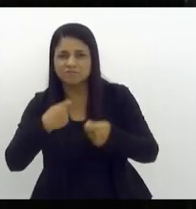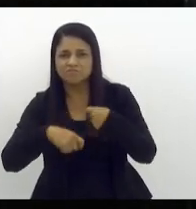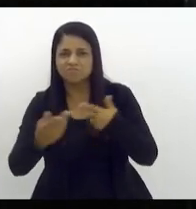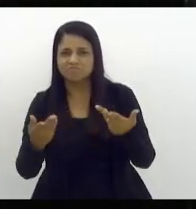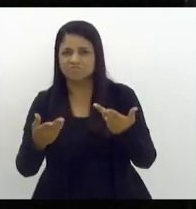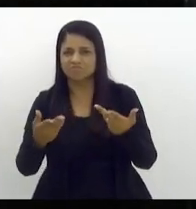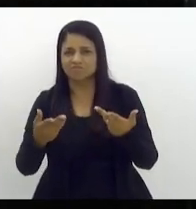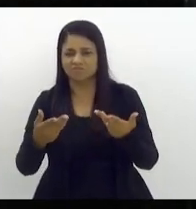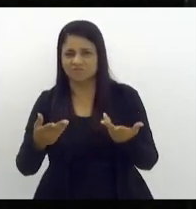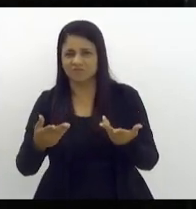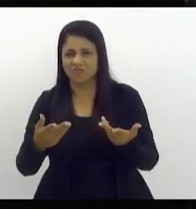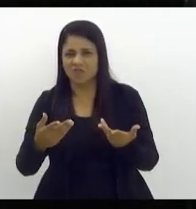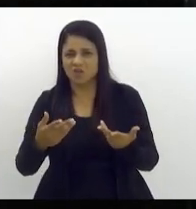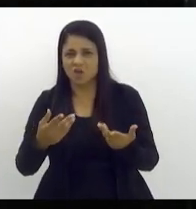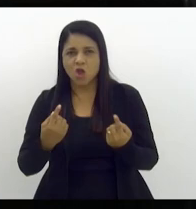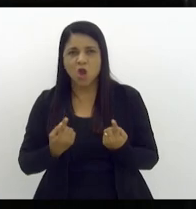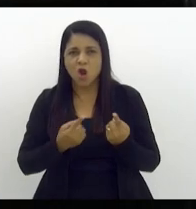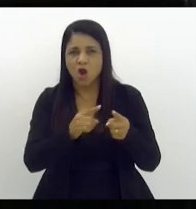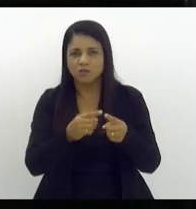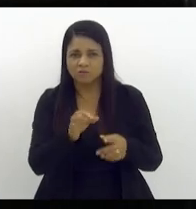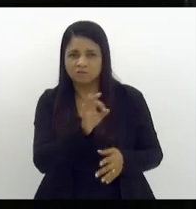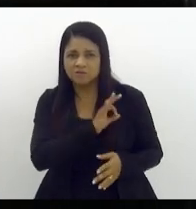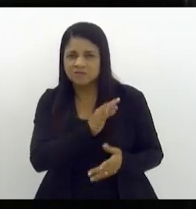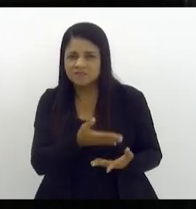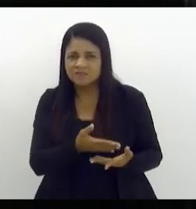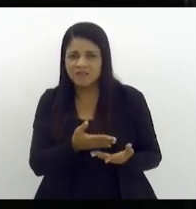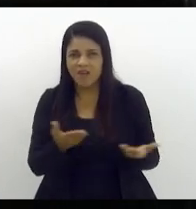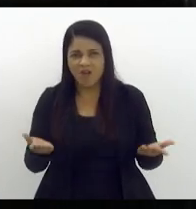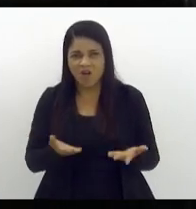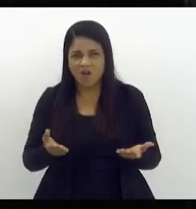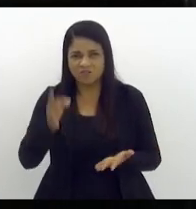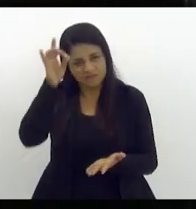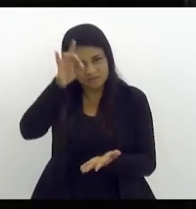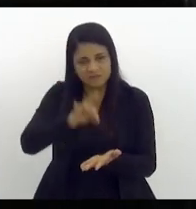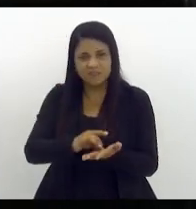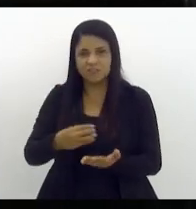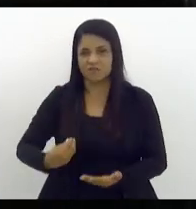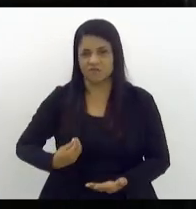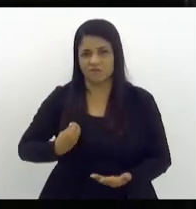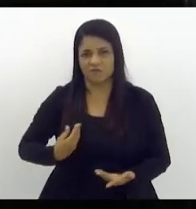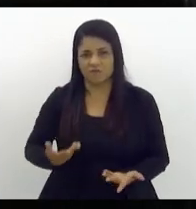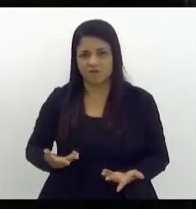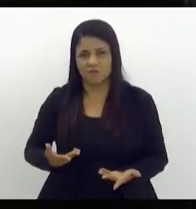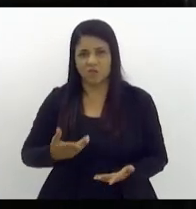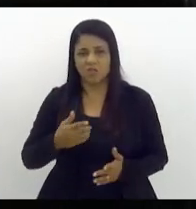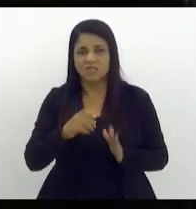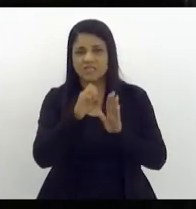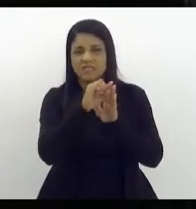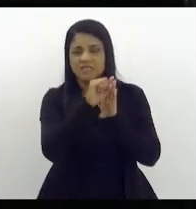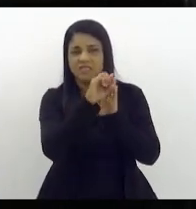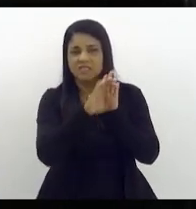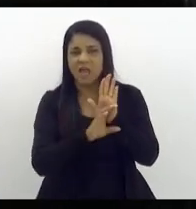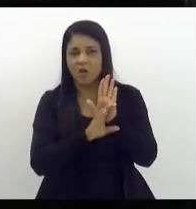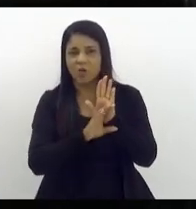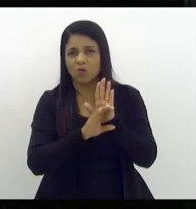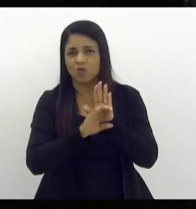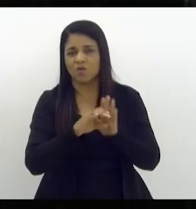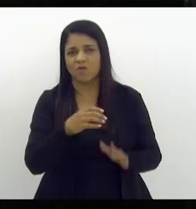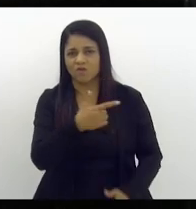que nós vivemos hoje, no século XXI. Infelizmente, mais uma vez a justiça metendo o seu